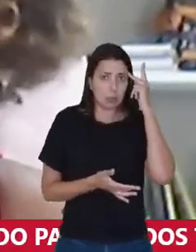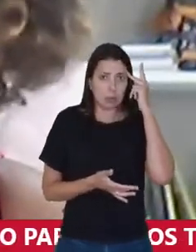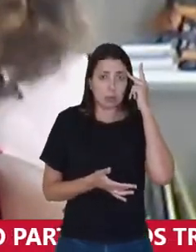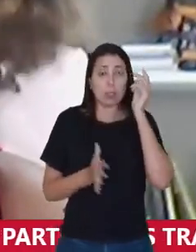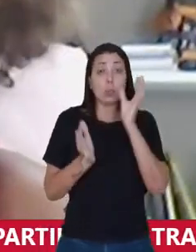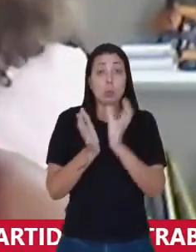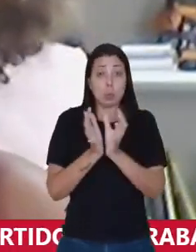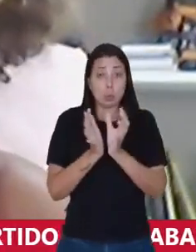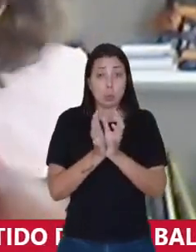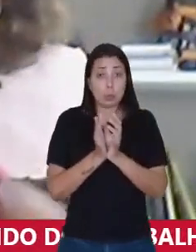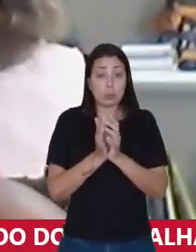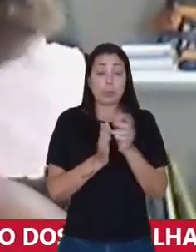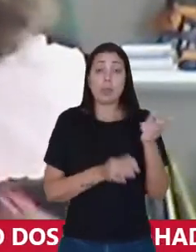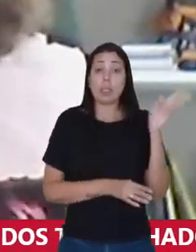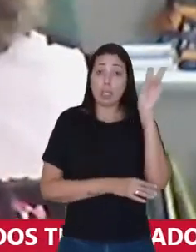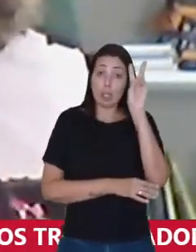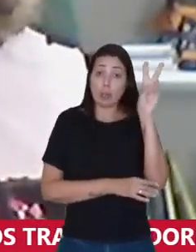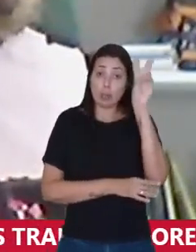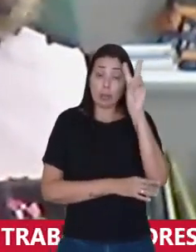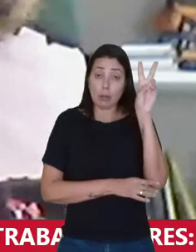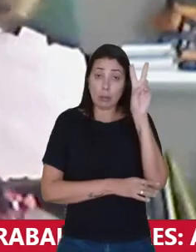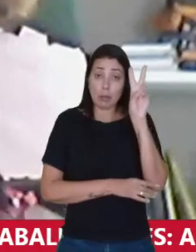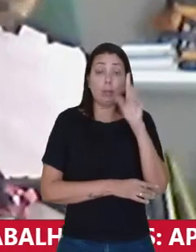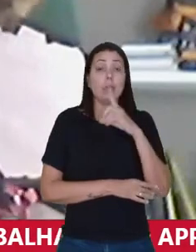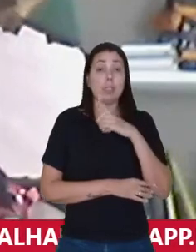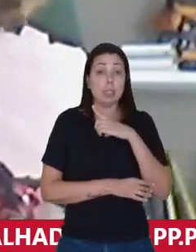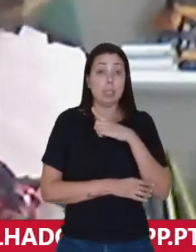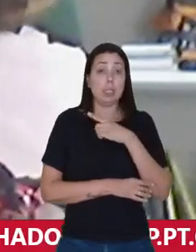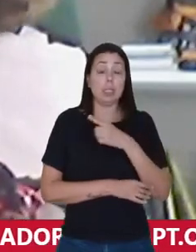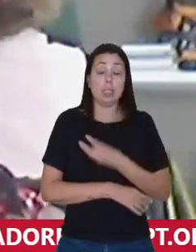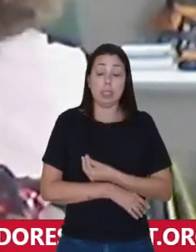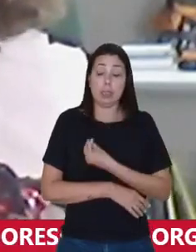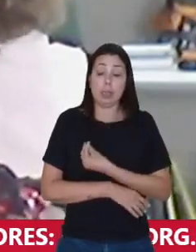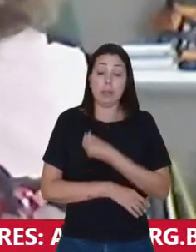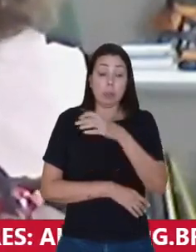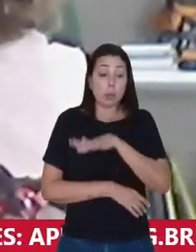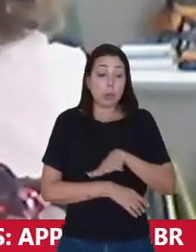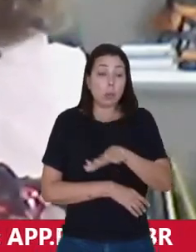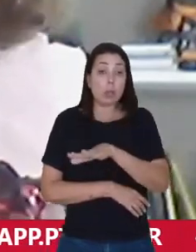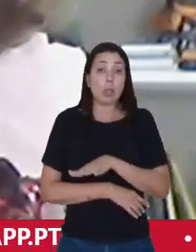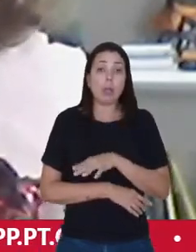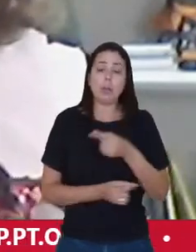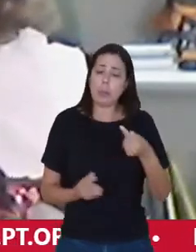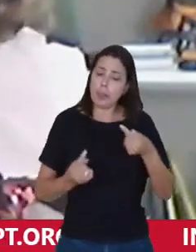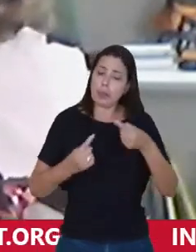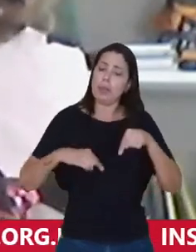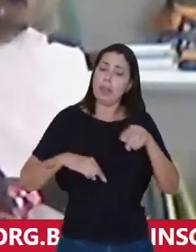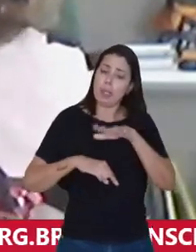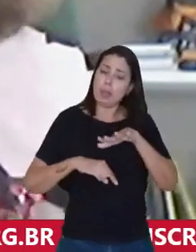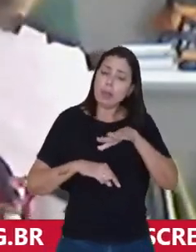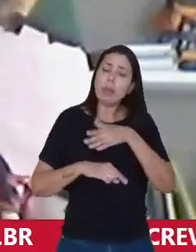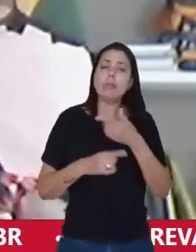os grupos que, historicamente, estiveram nesses lugares e defenderam esses espaços.